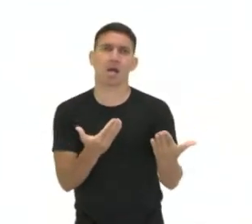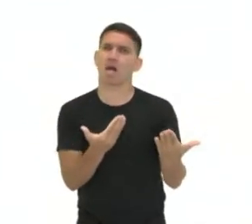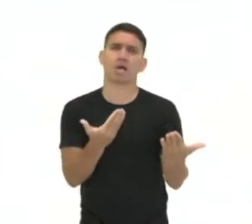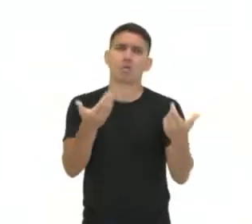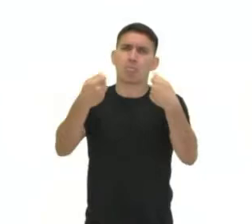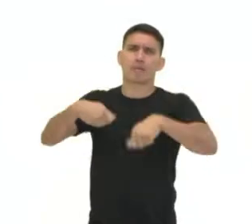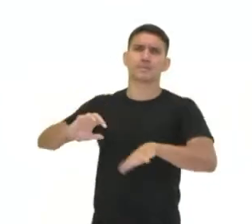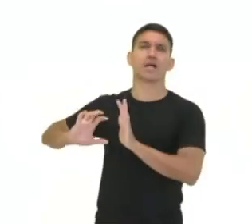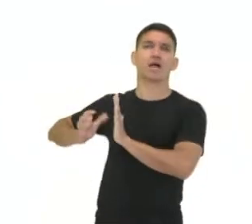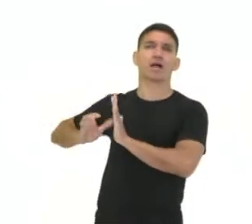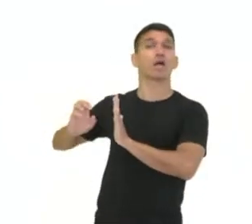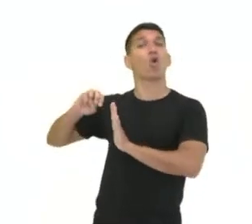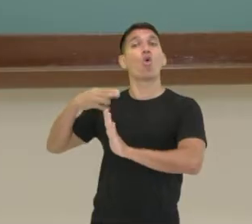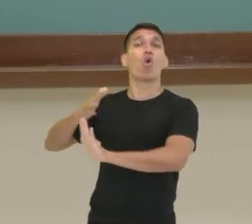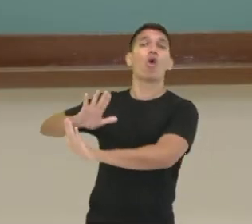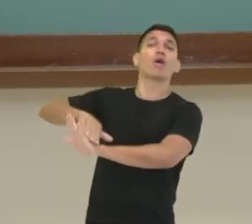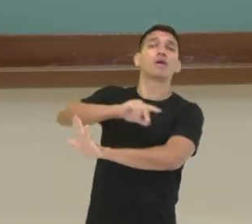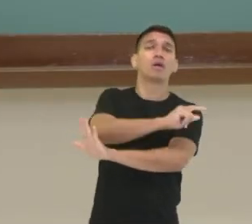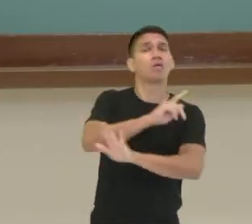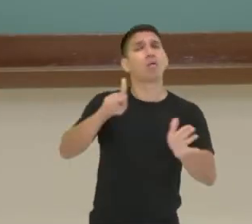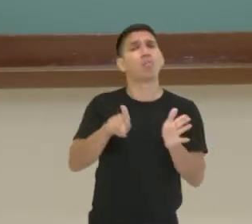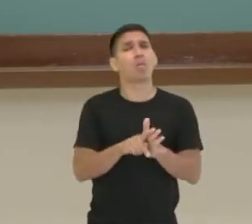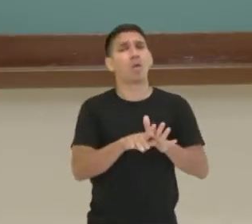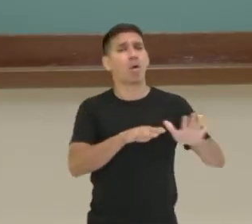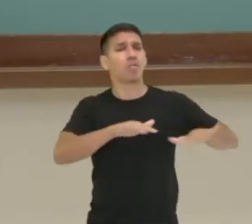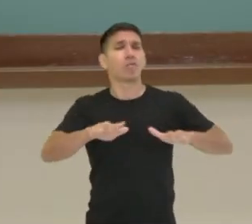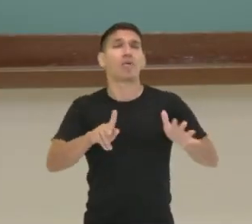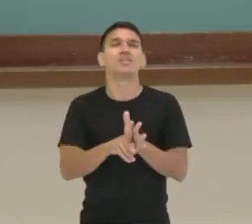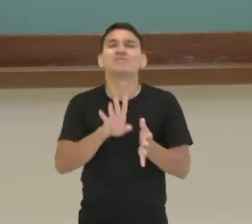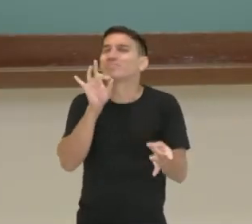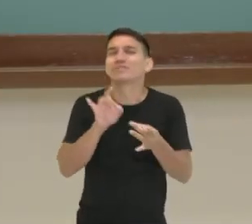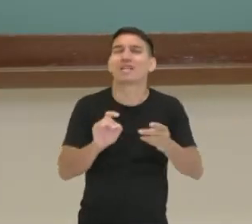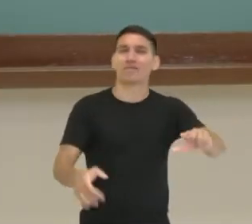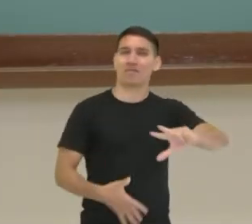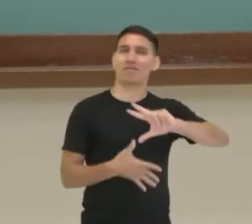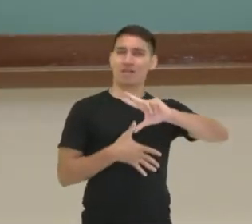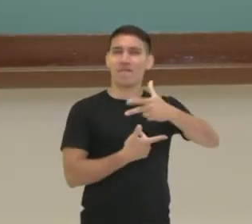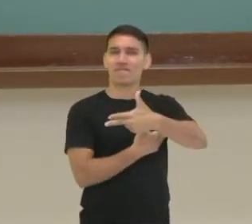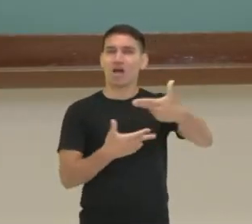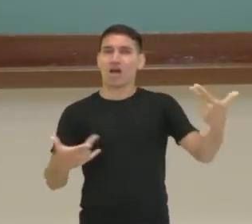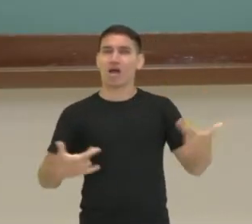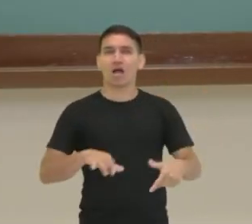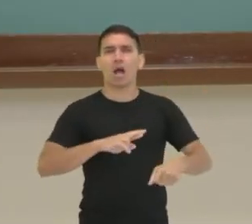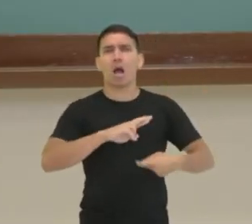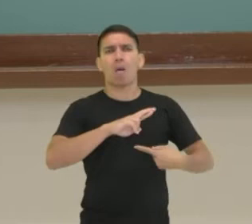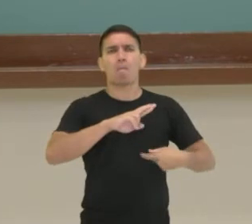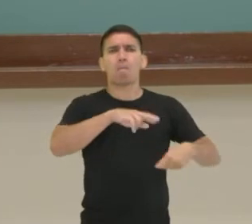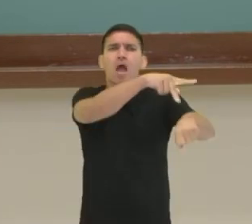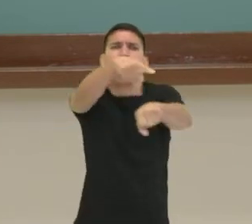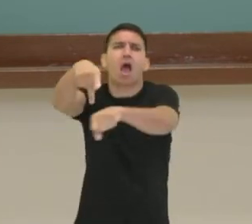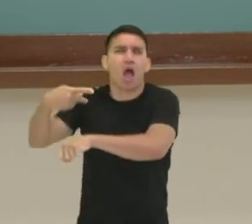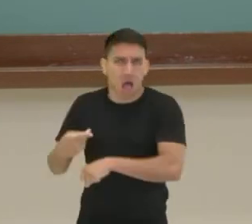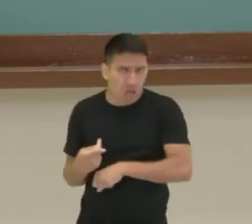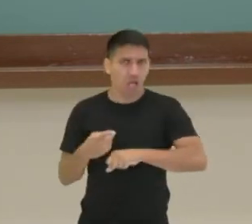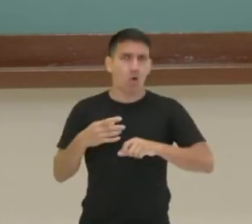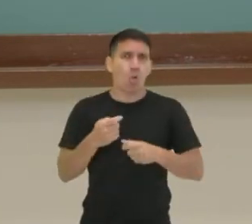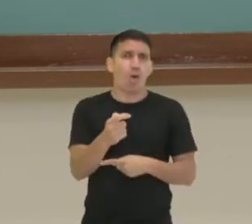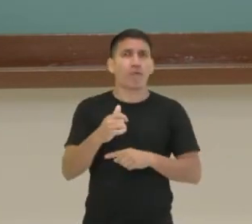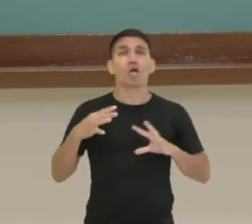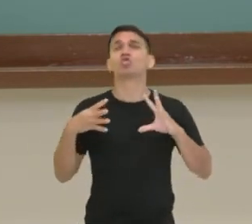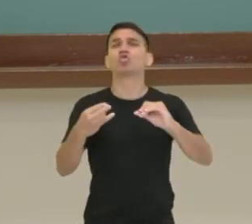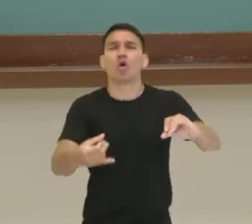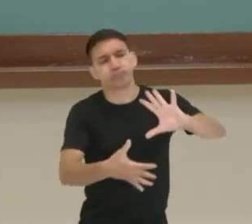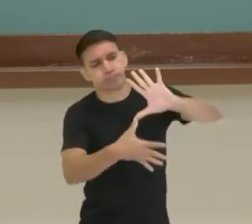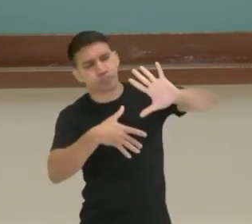partidos ou ideologias. É um movimento muito típico da América Latina. Várias repúblicas, basicamente todas as repúblicas da América Latina, tiveram seus